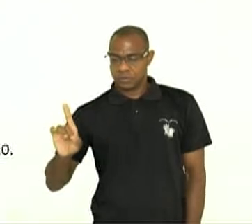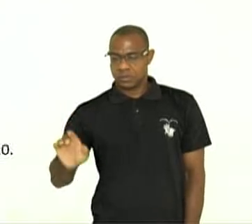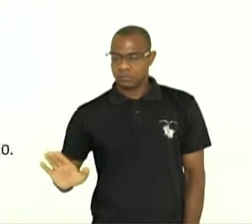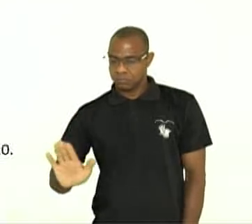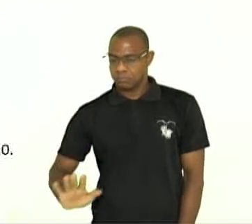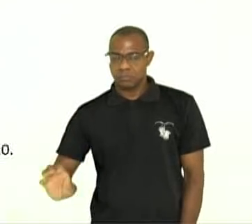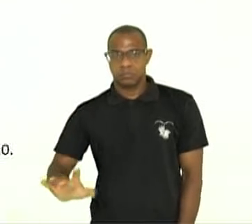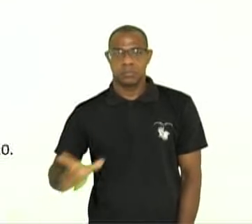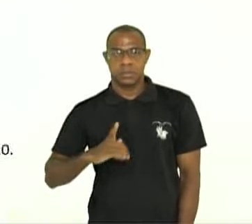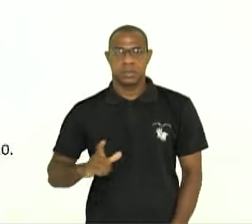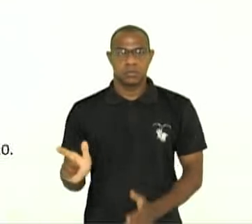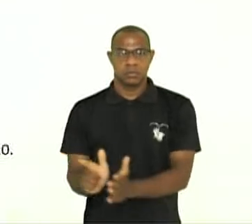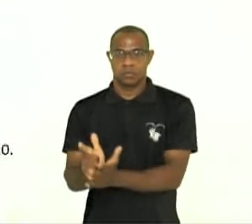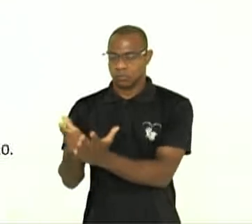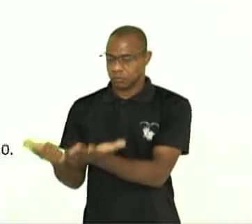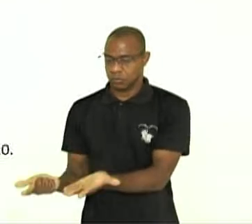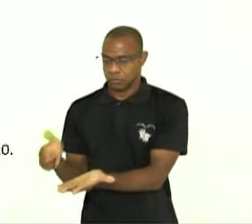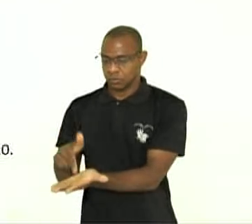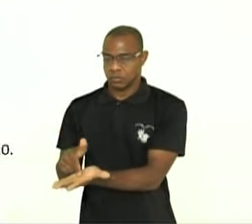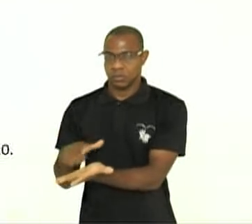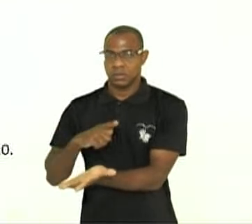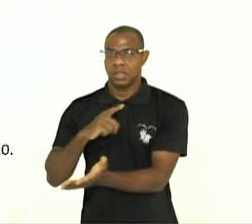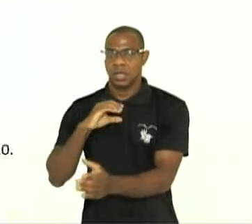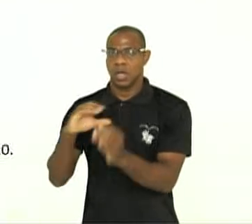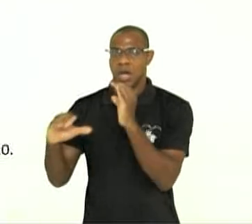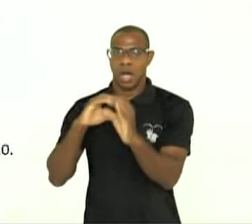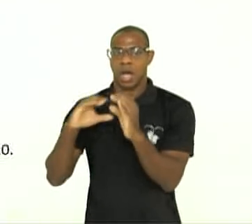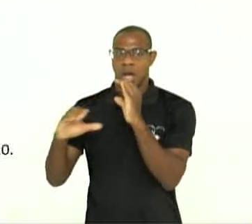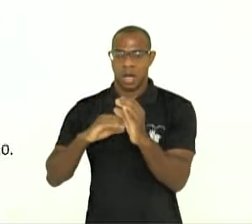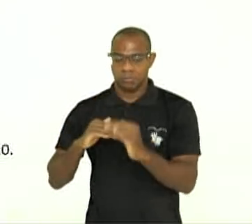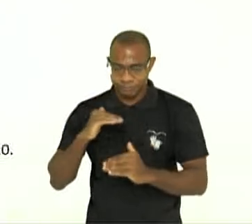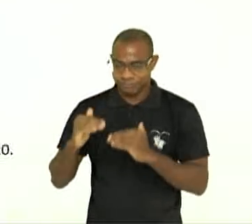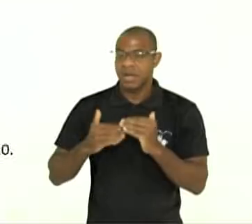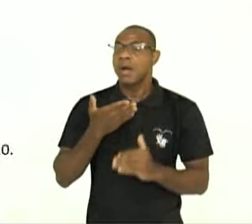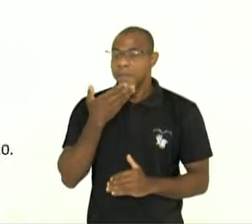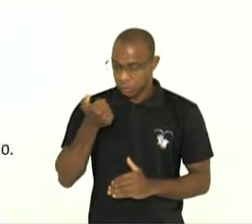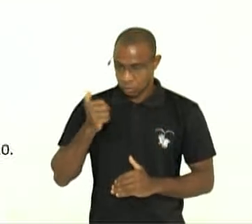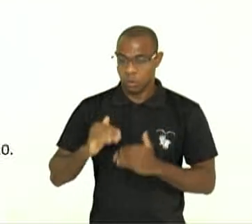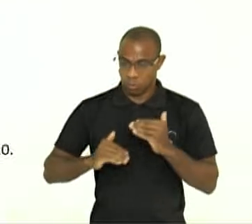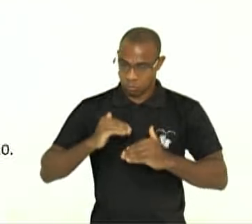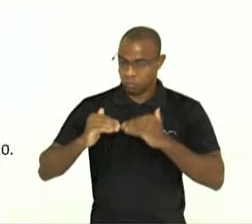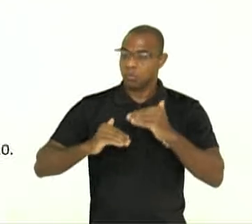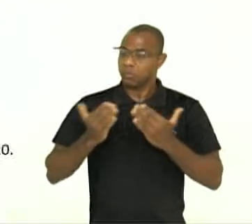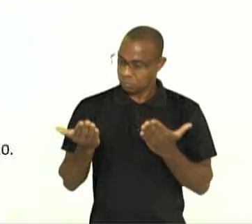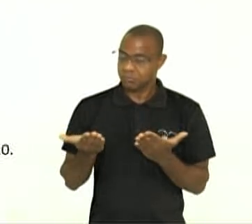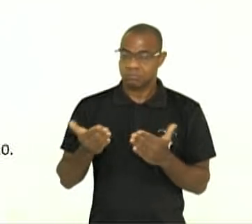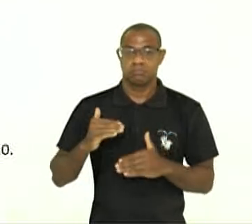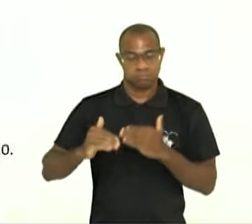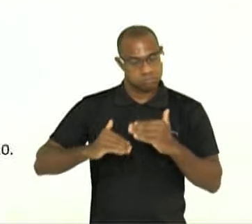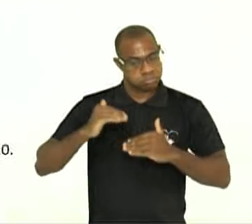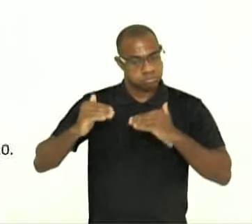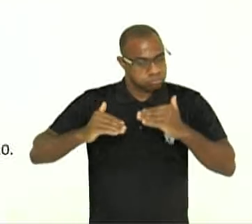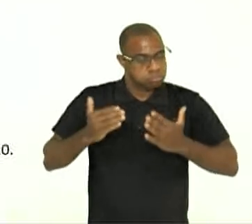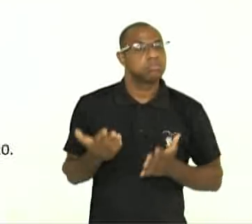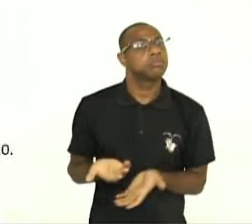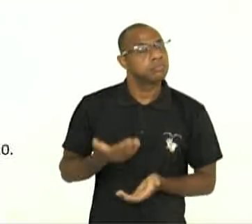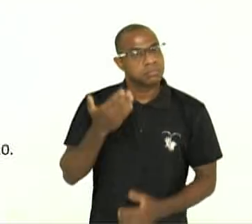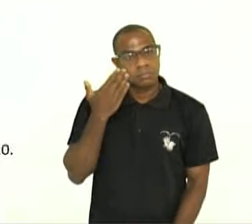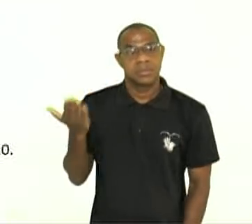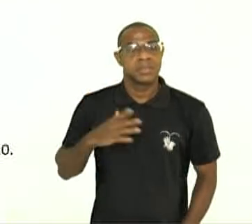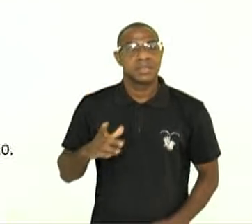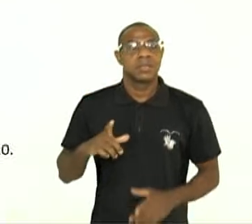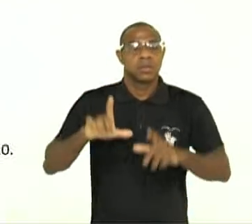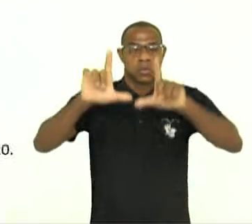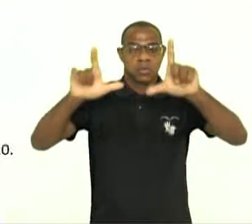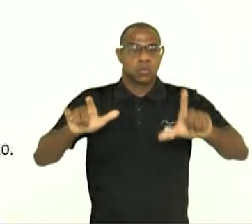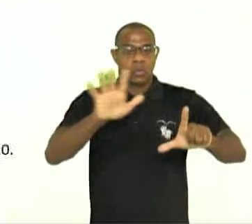tem um jornal, como as comunicações melhoraram muito a partir da Revolução Industrial também. Então, você tem um quadro aí cheio